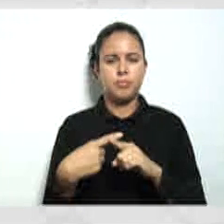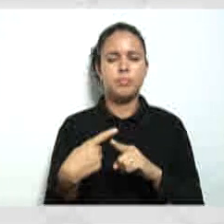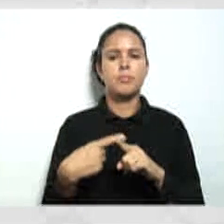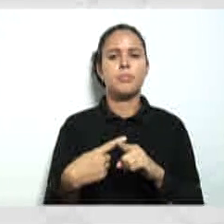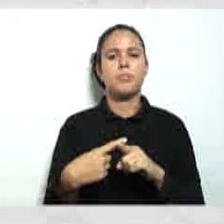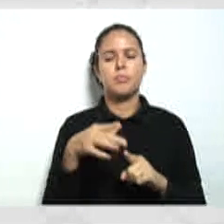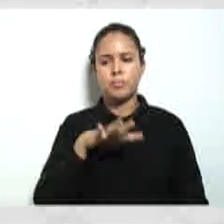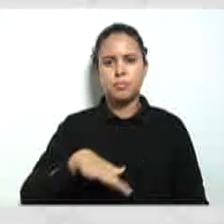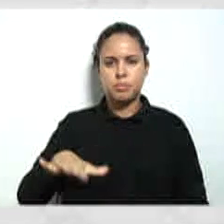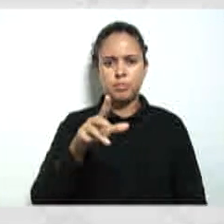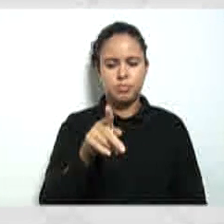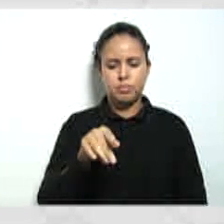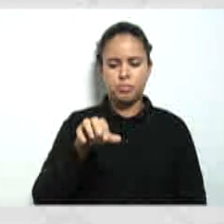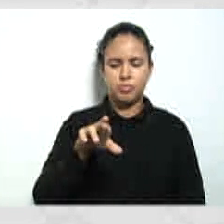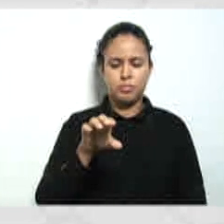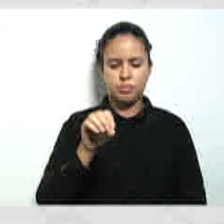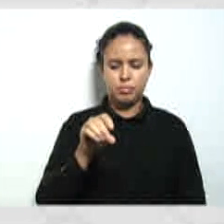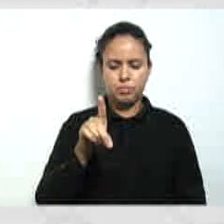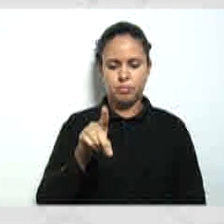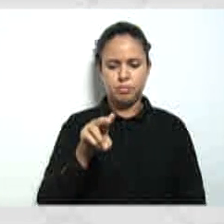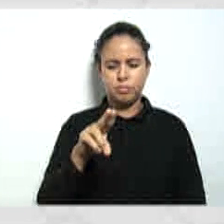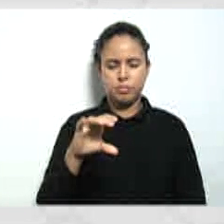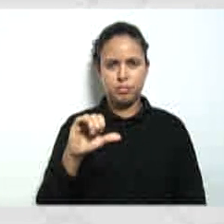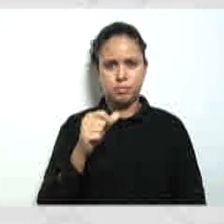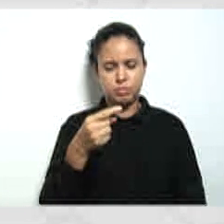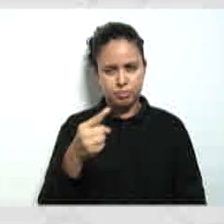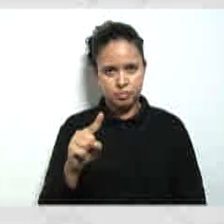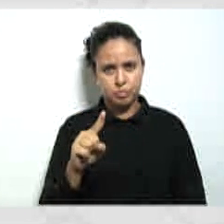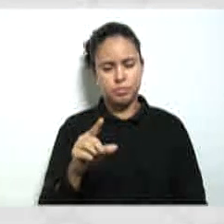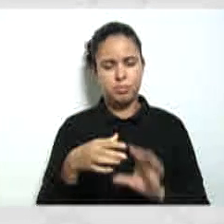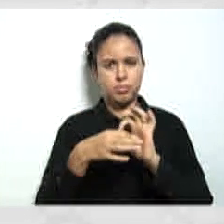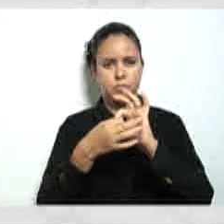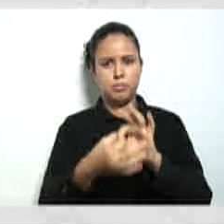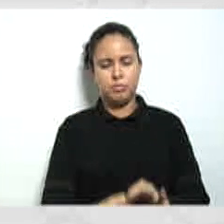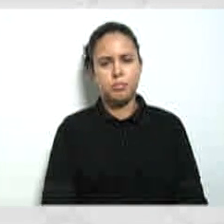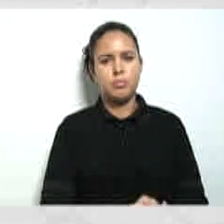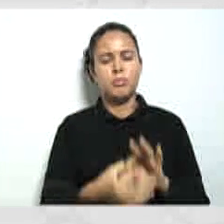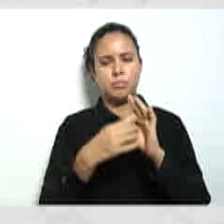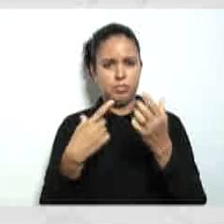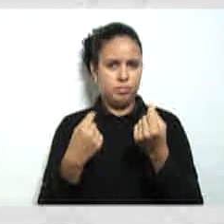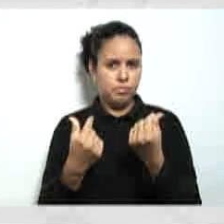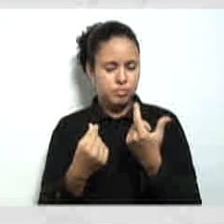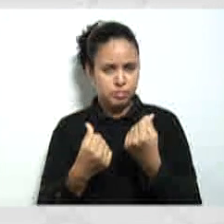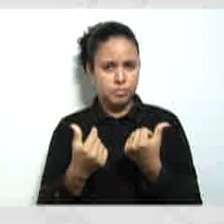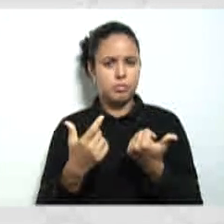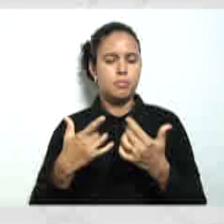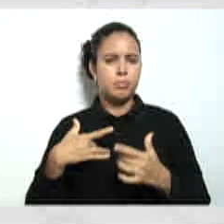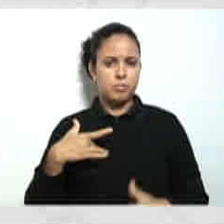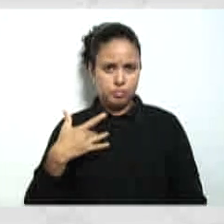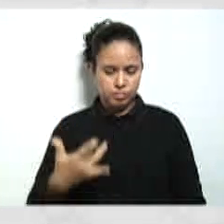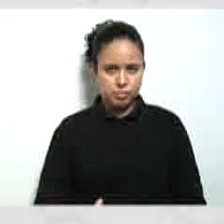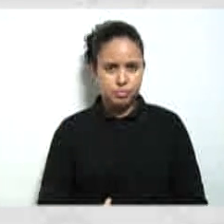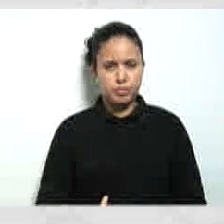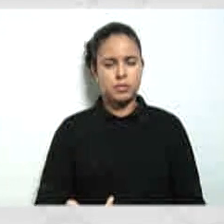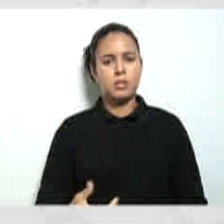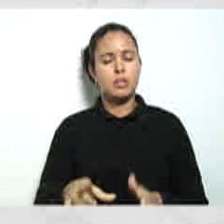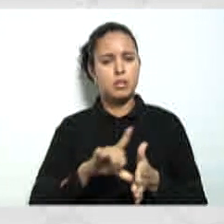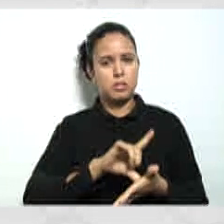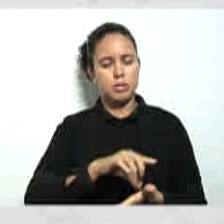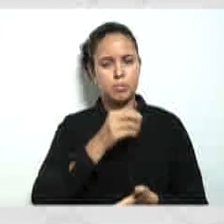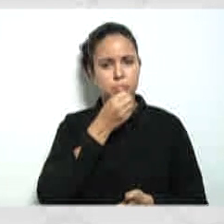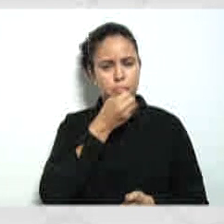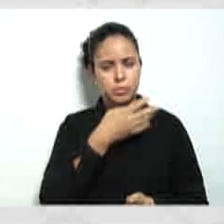produção está ligado ao ramo de economia solidária. Temos resposta, professor? Temos resposta, e antes disso eu queria dar boas-vindas ao aluno